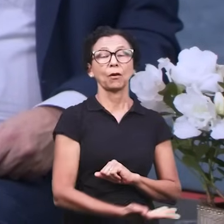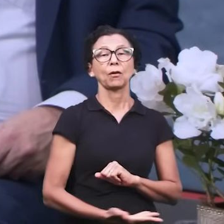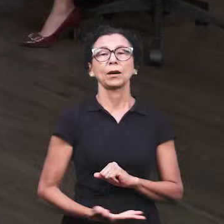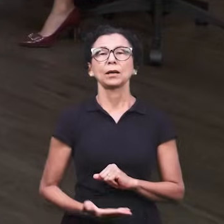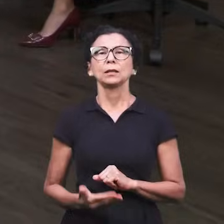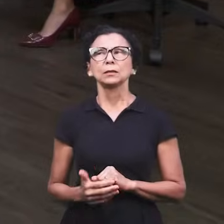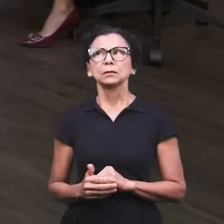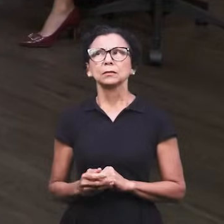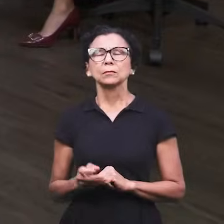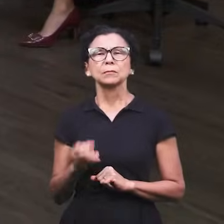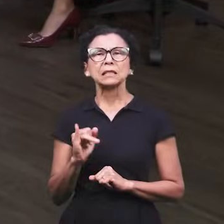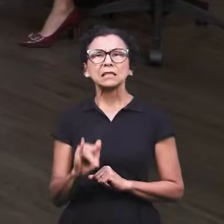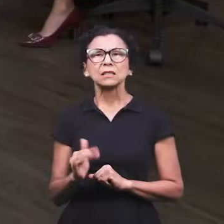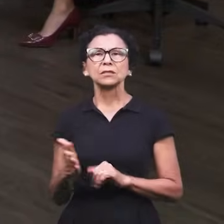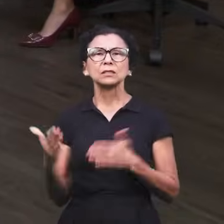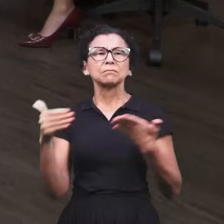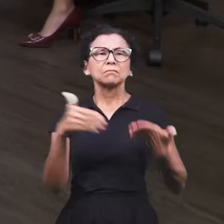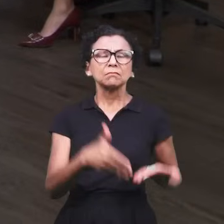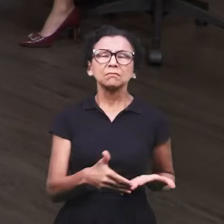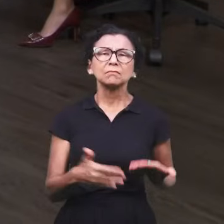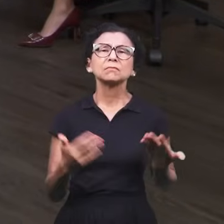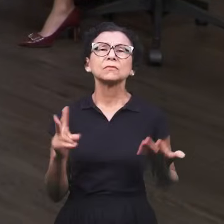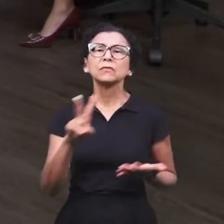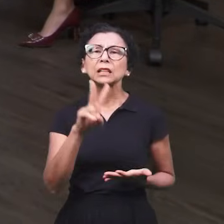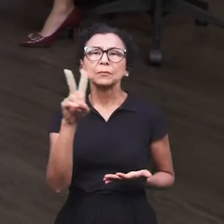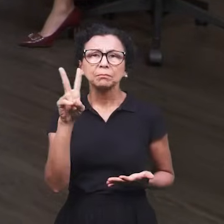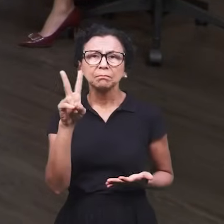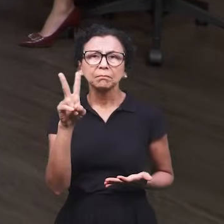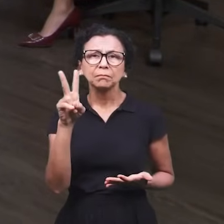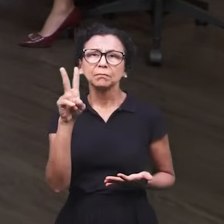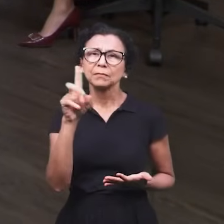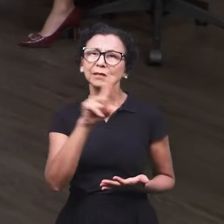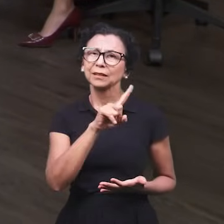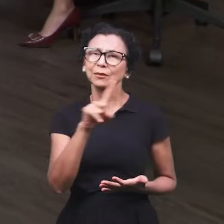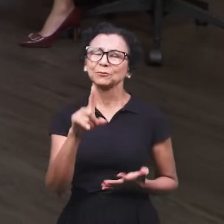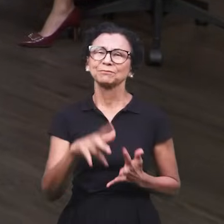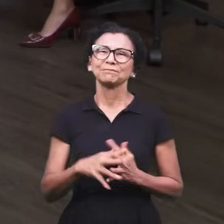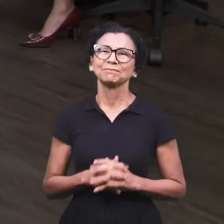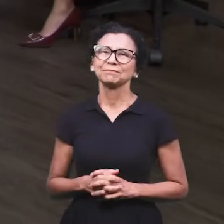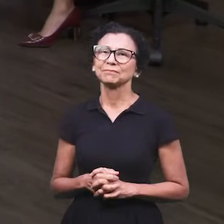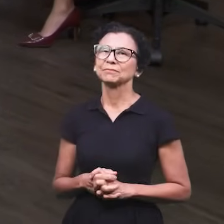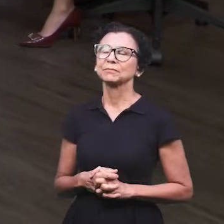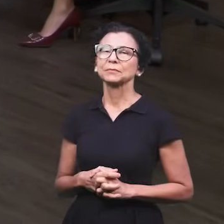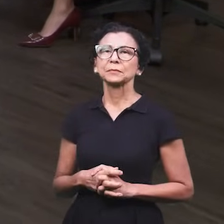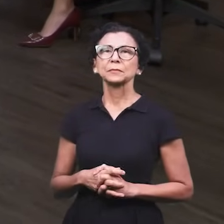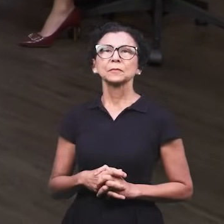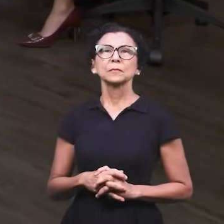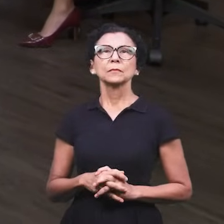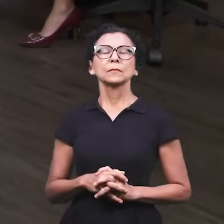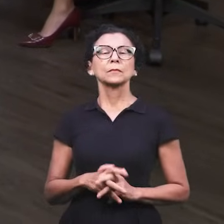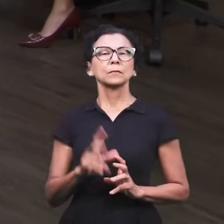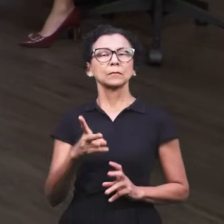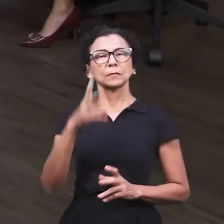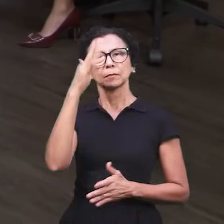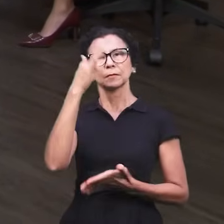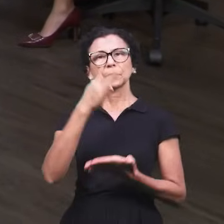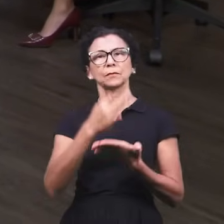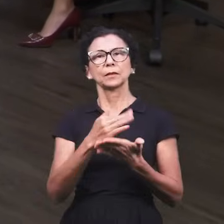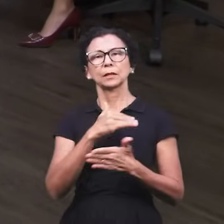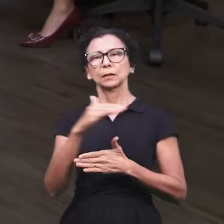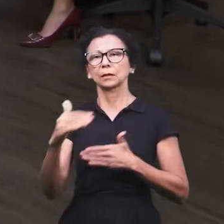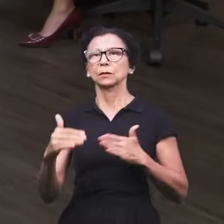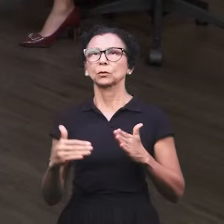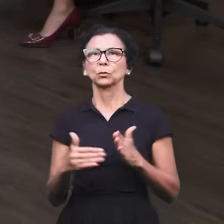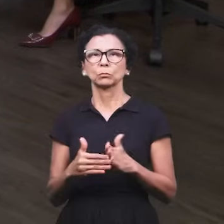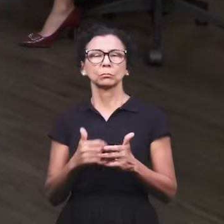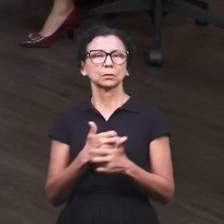Não. Então, tudo na vida do servo do Senhor, na sua vida familiar, em todos os aspectos, nós vivemos a fé. Essa